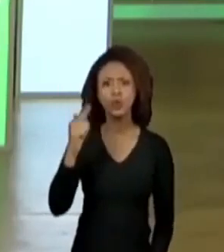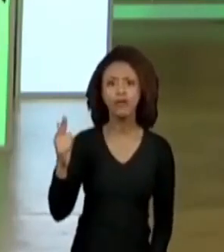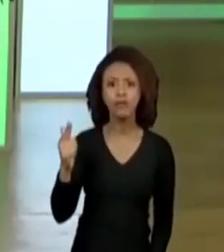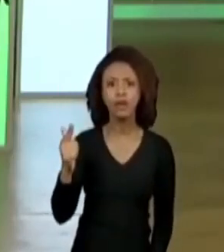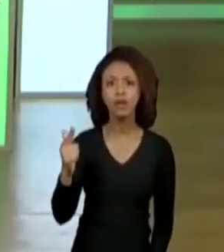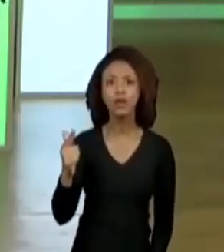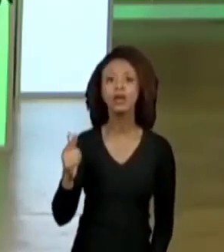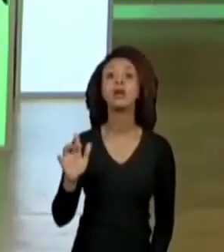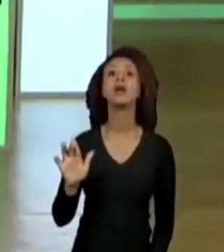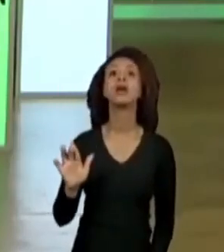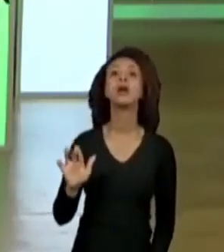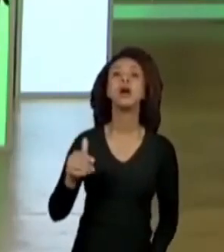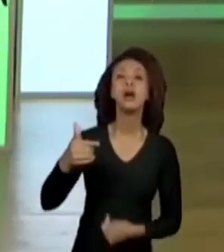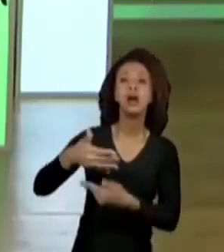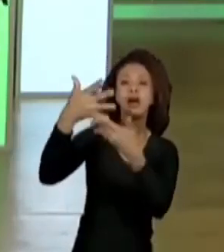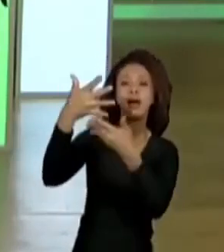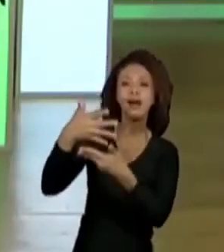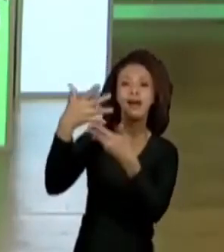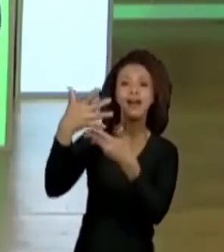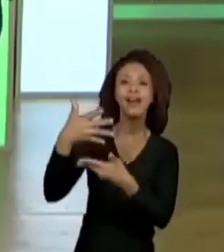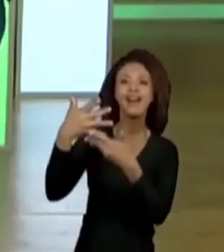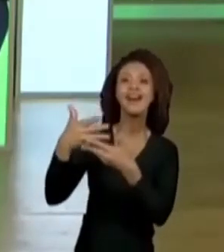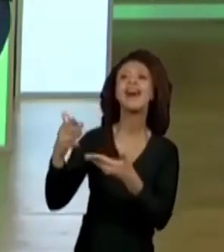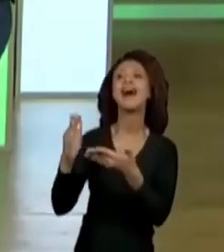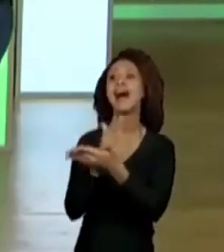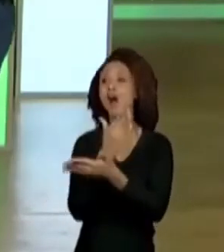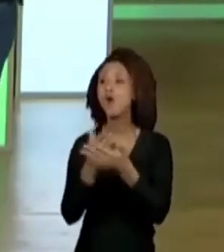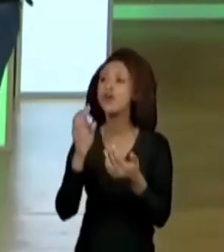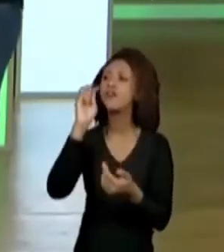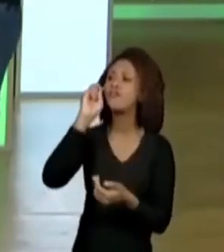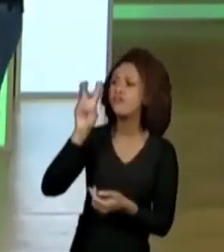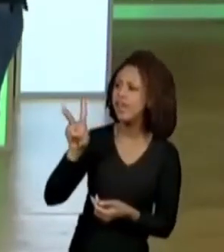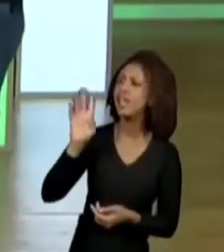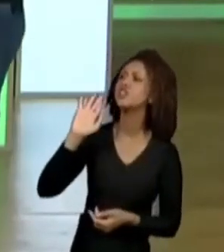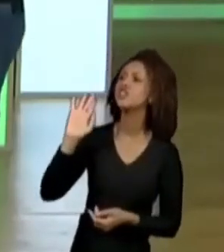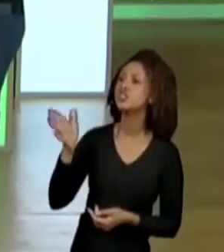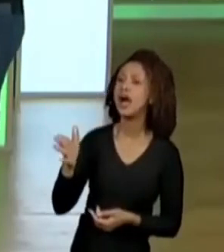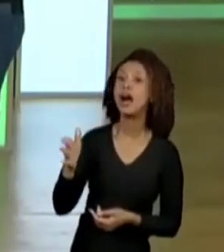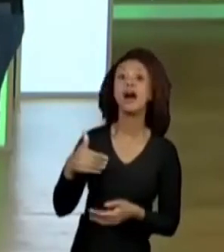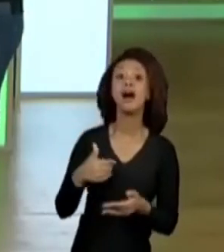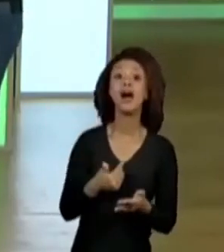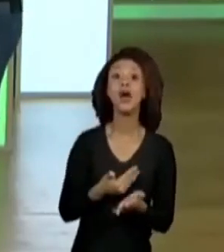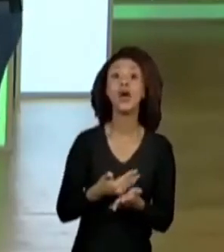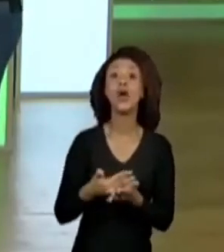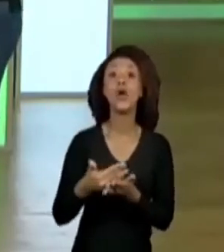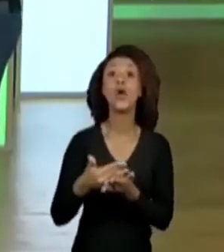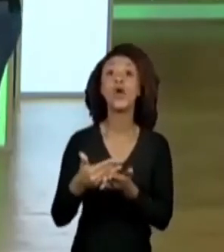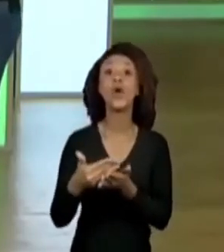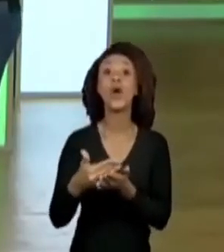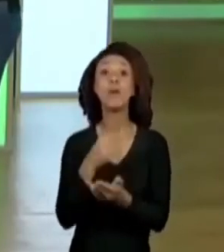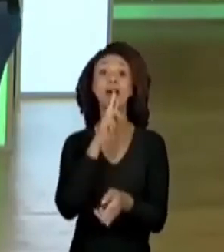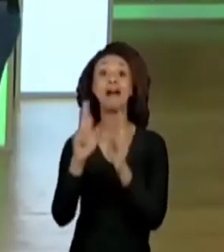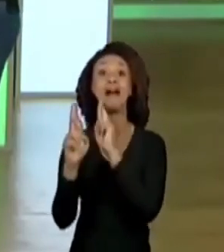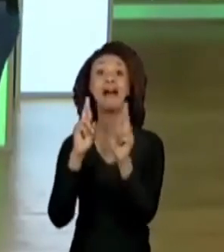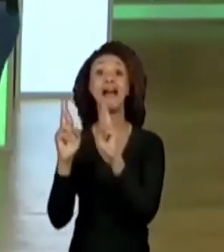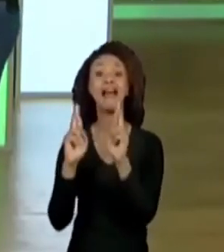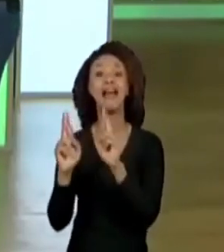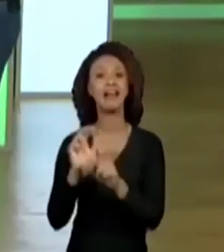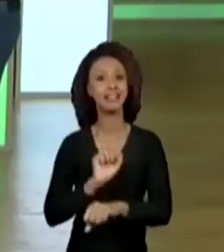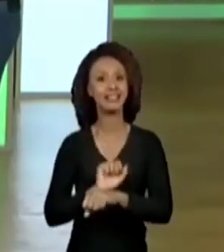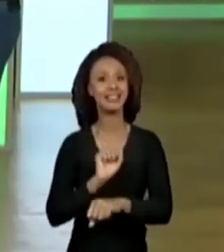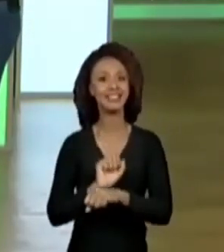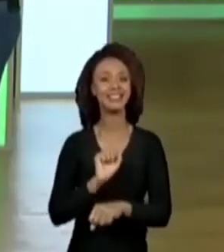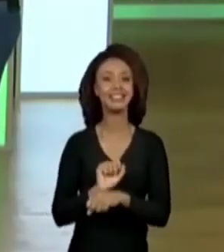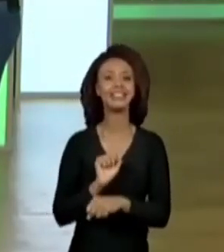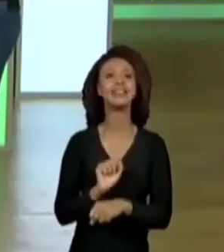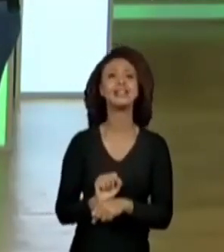Não, alguns estão falando sobre o Já estão falando tamanho que é maior, deles até. já estão se adiantando na verdade, não é? Samuel está